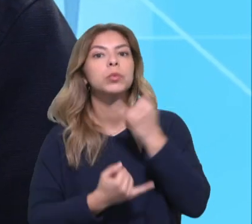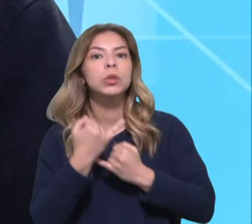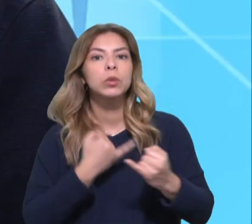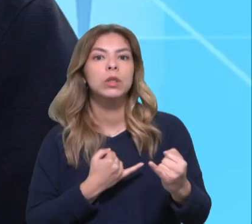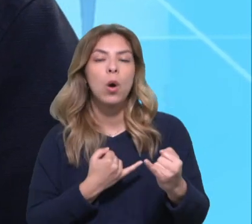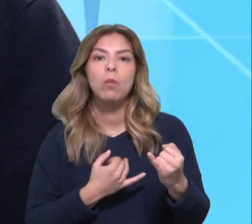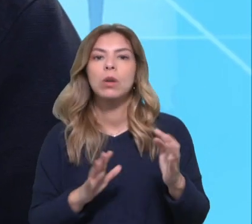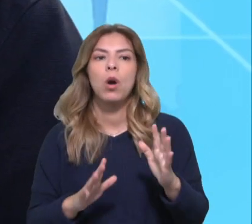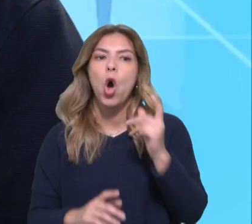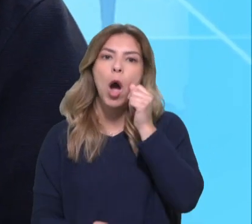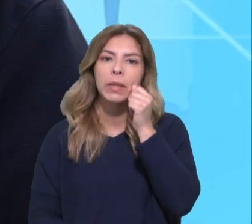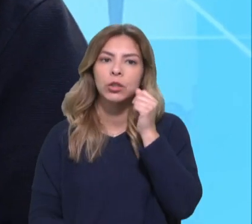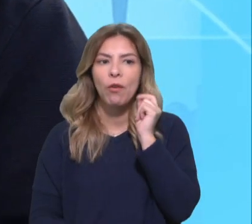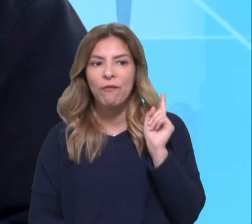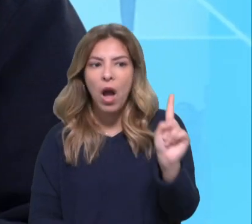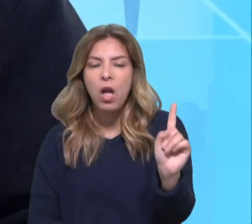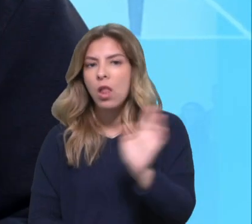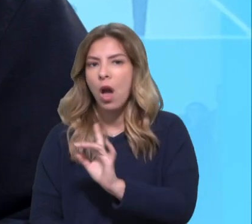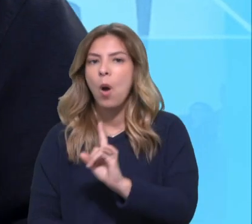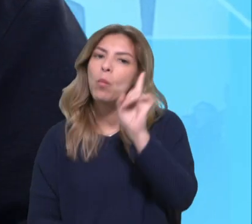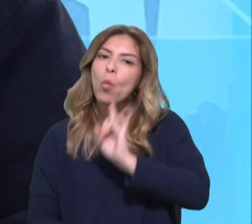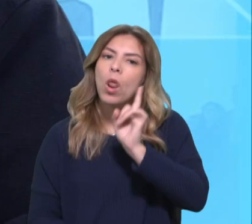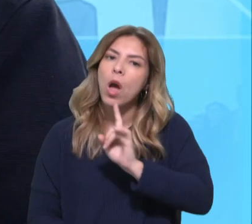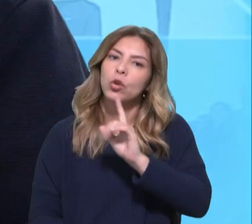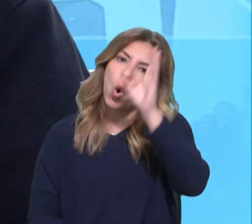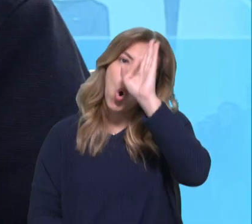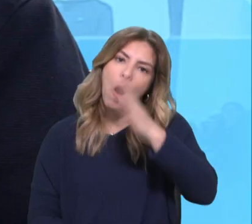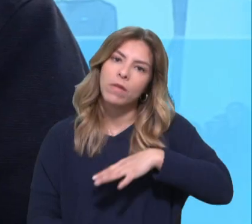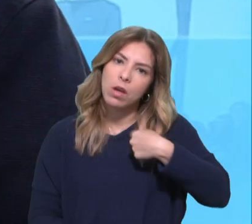mulheres. Portanto, há aqui, de facto, uma